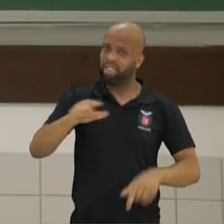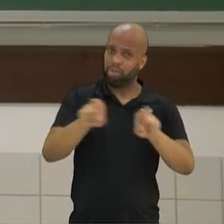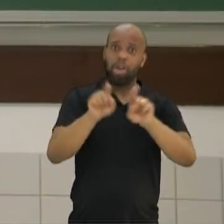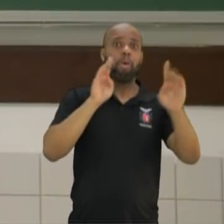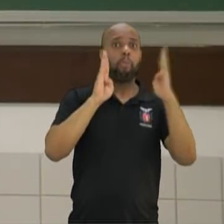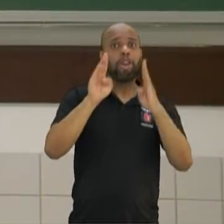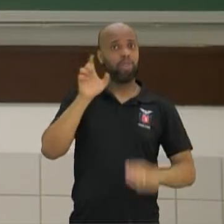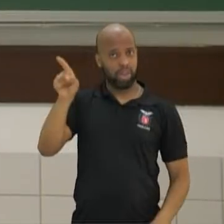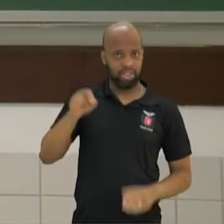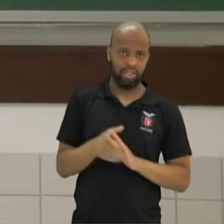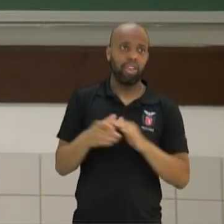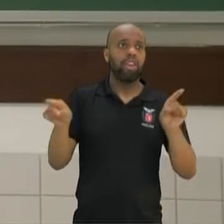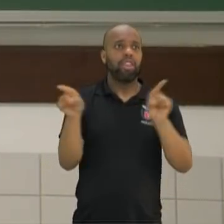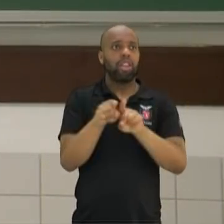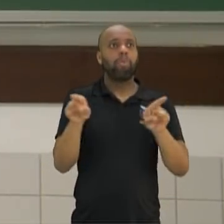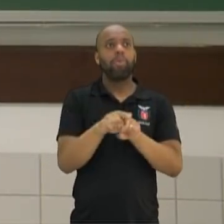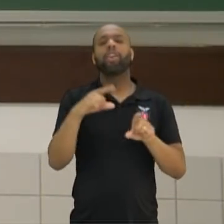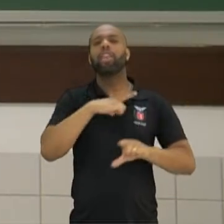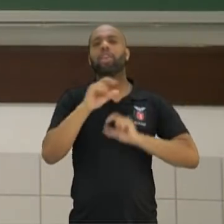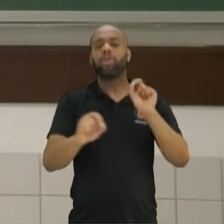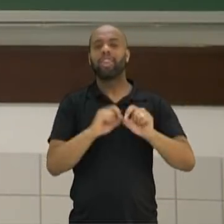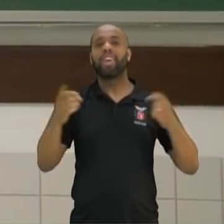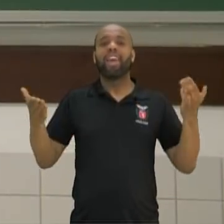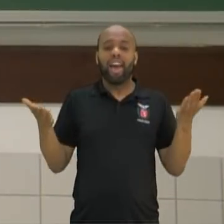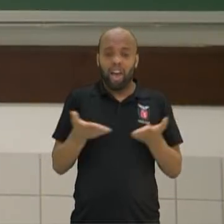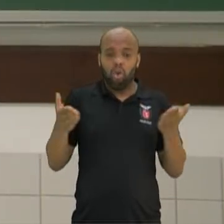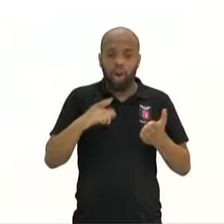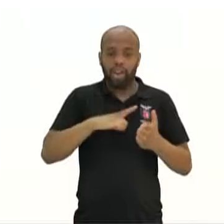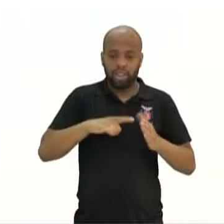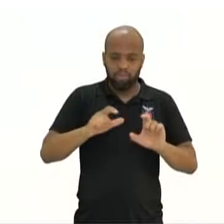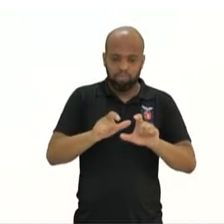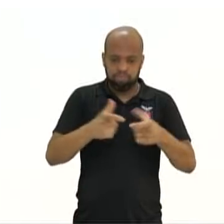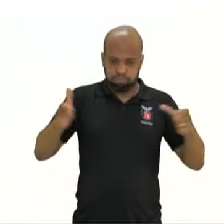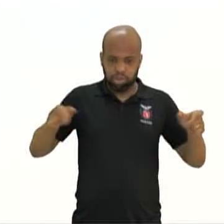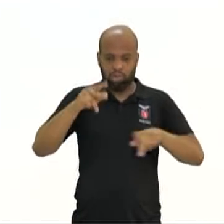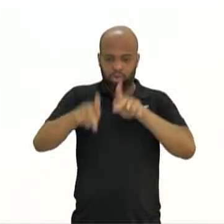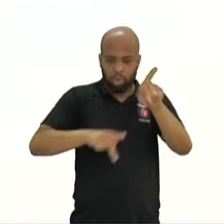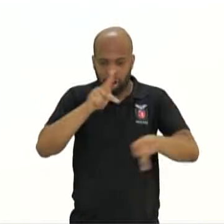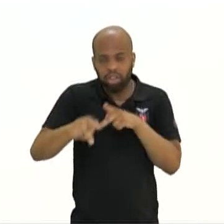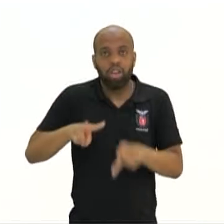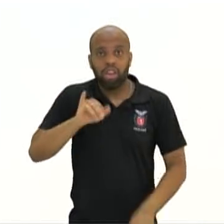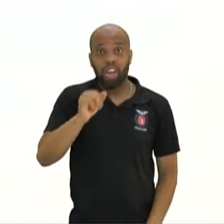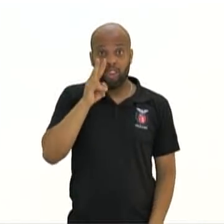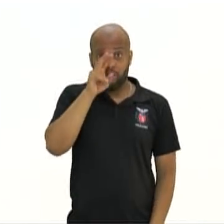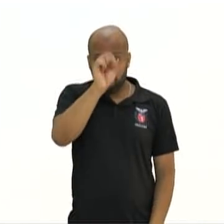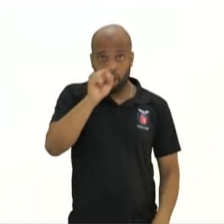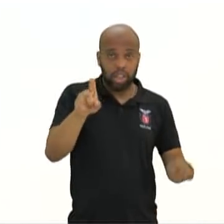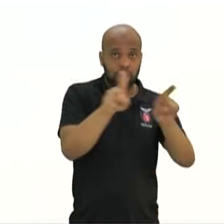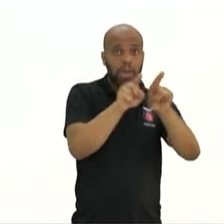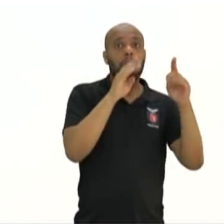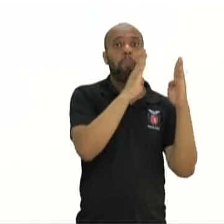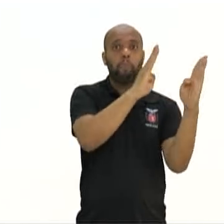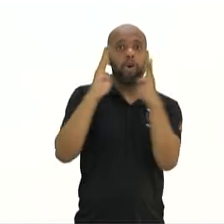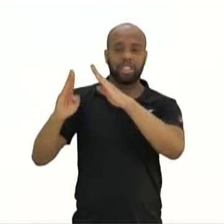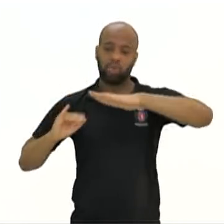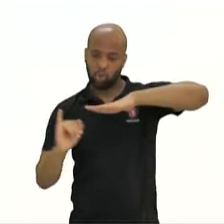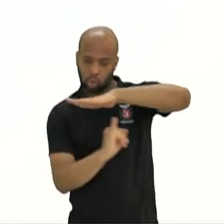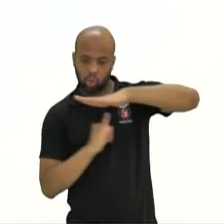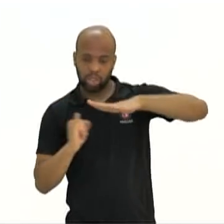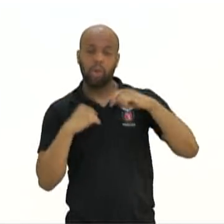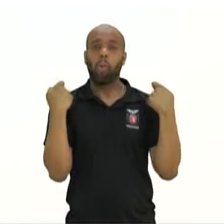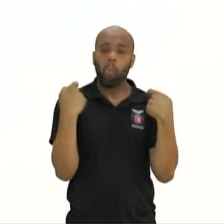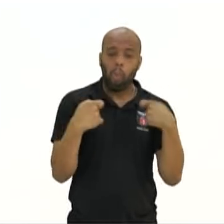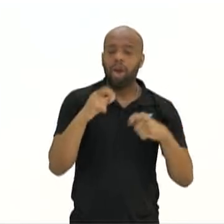isso vai favorecendo um adensamento populacional e vai intensificando aquele processo que a industrialização